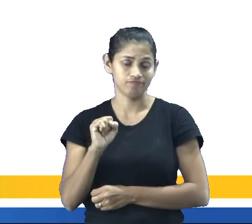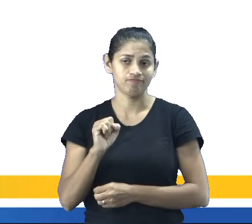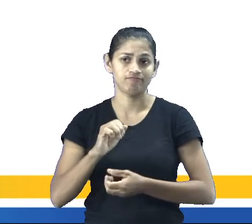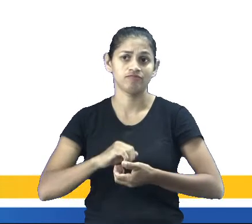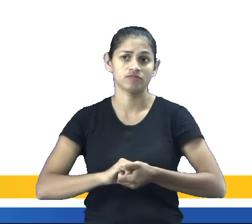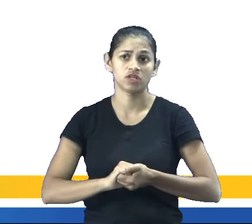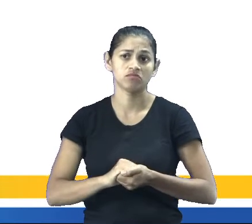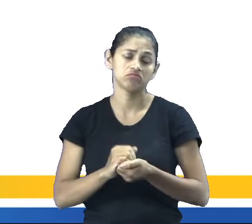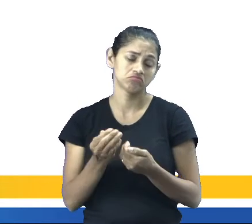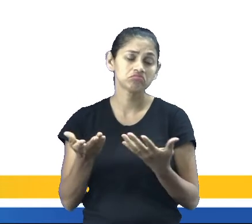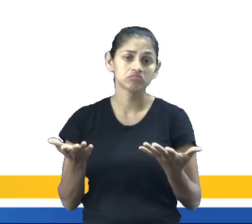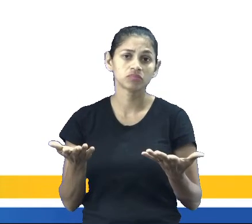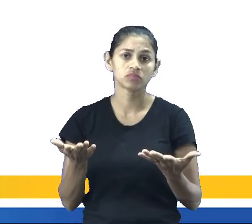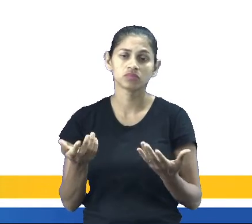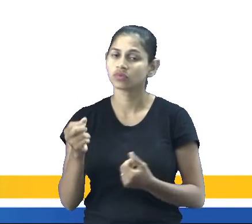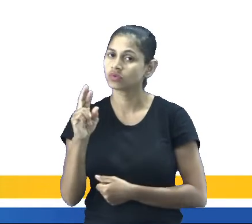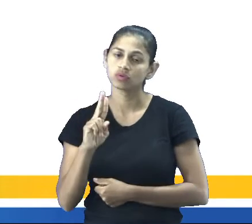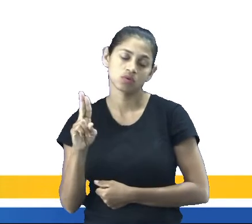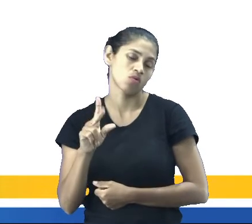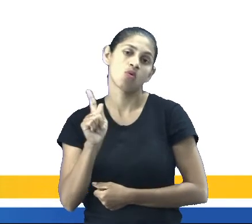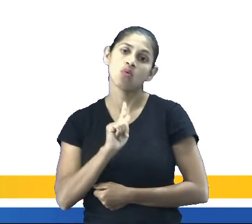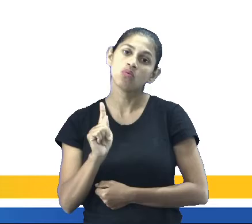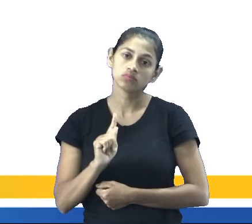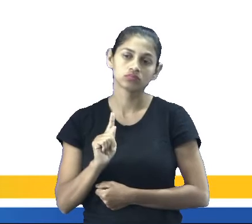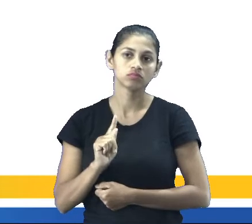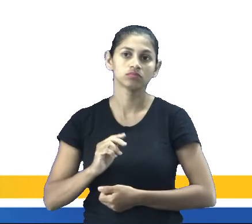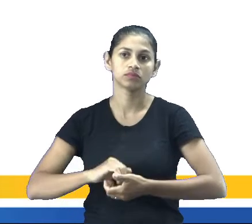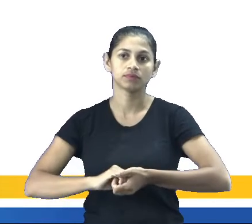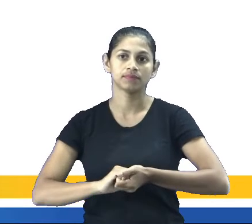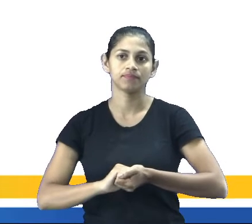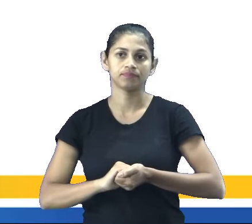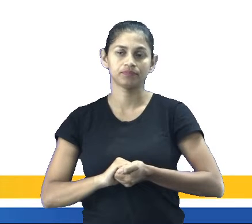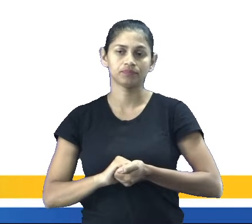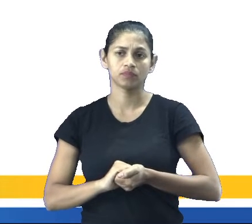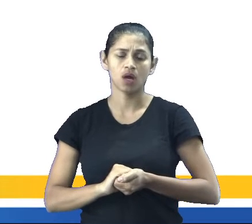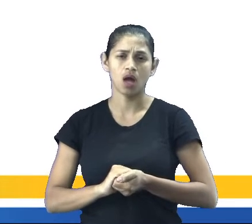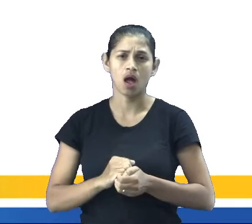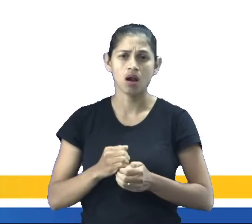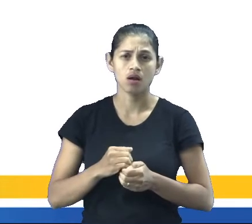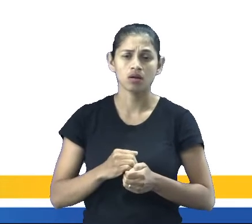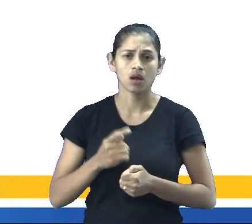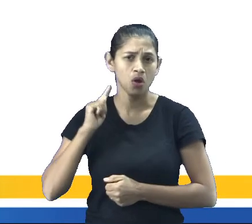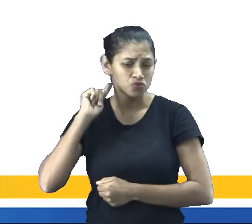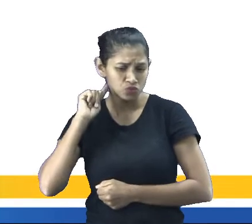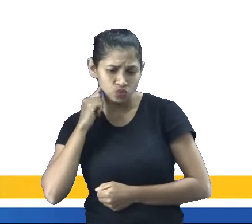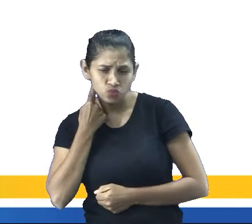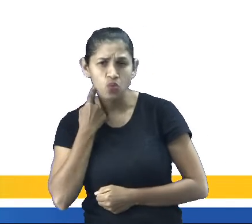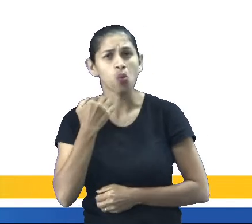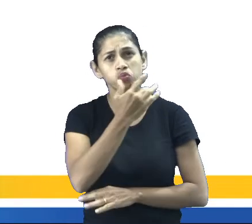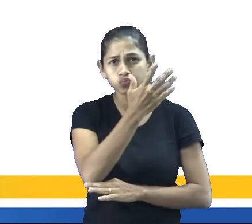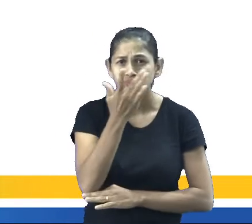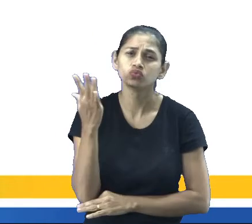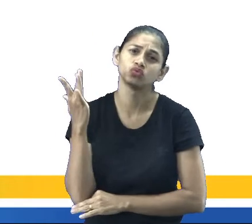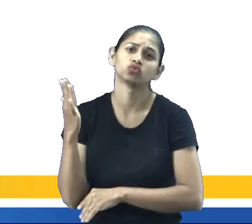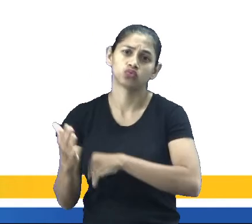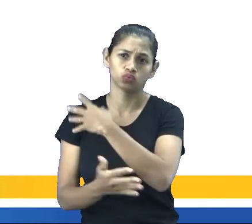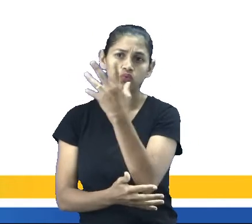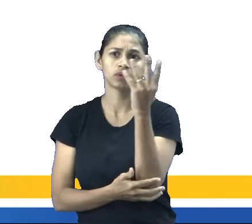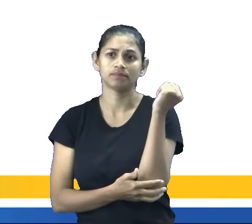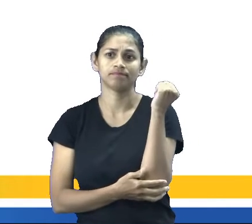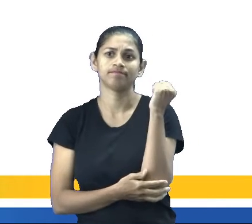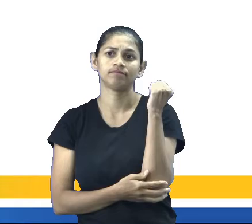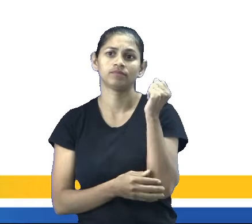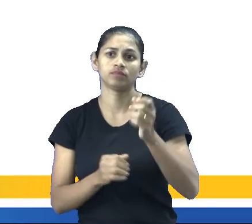vai acabar e, além do mais, ele está criando ali poluição, né? Aqui é como ele funciona, então é o